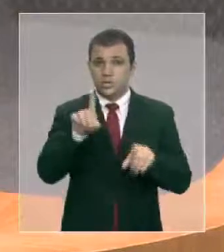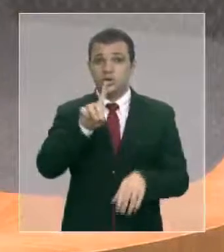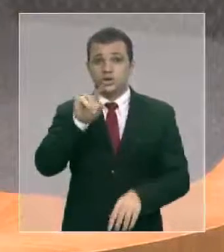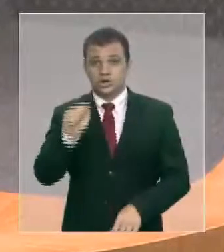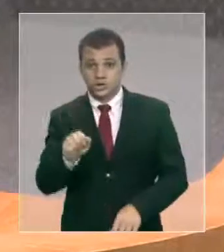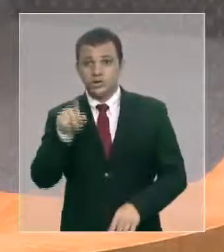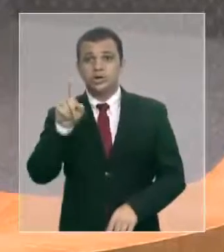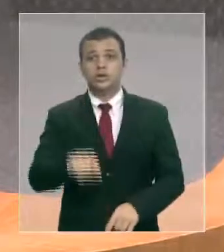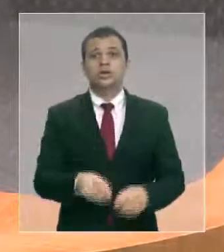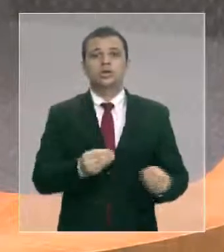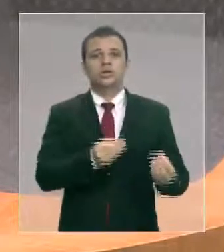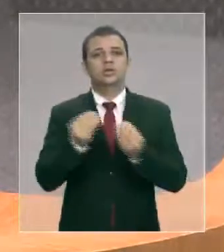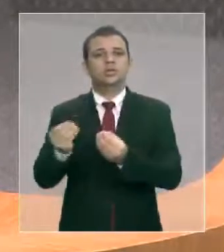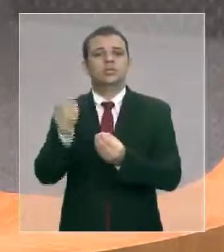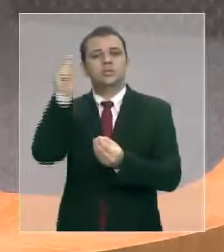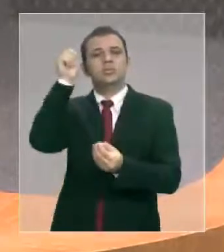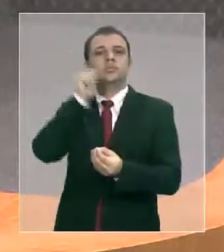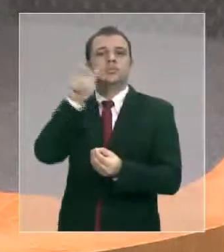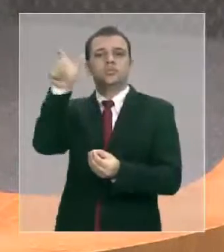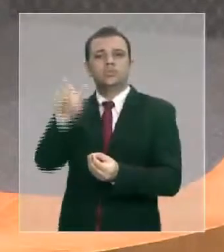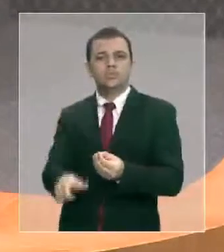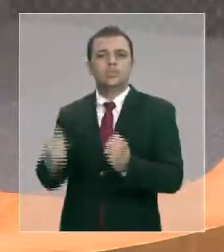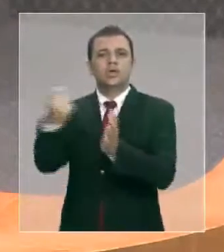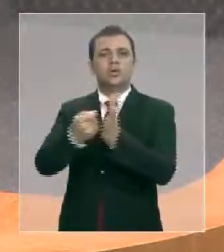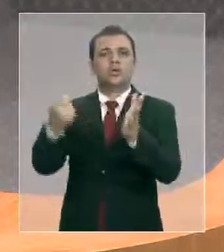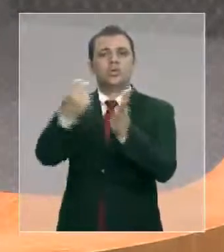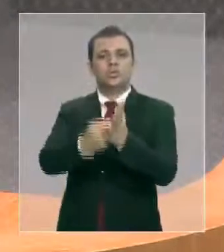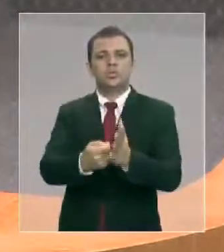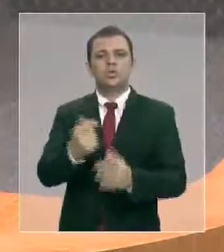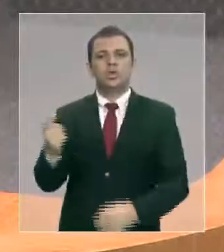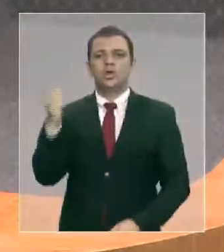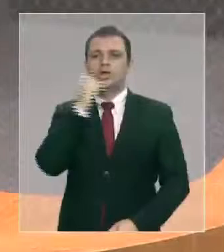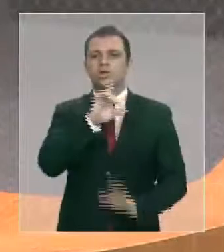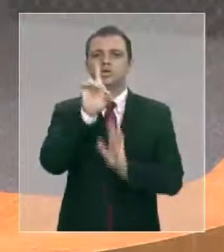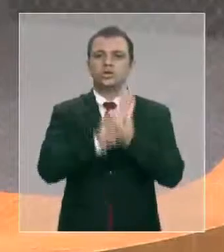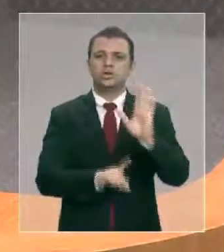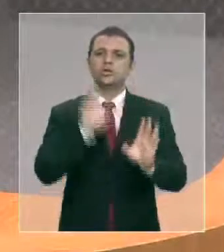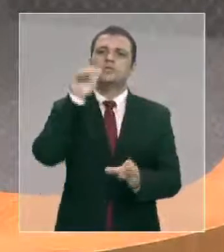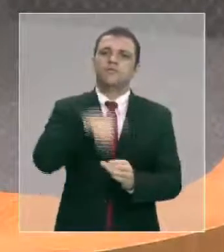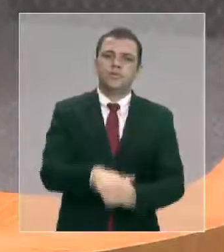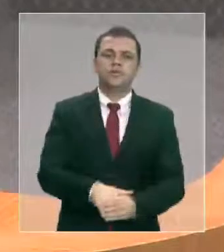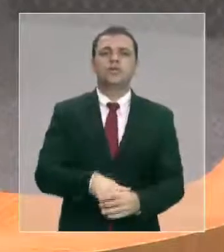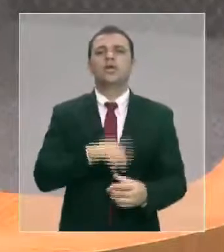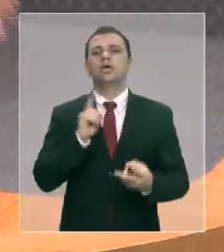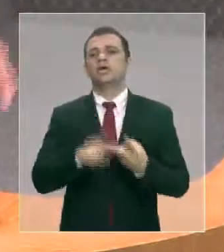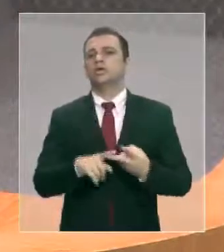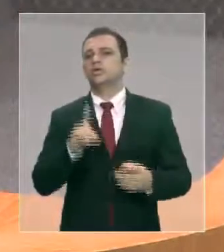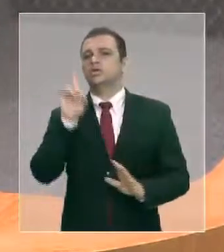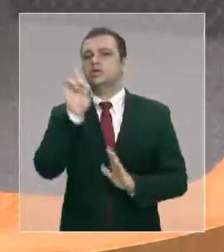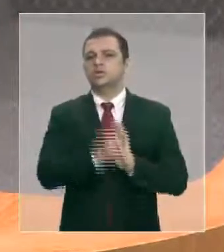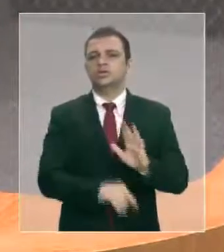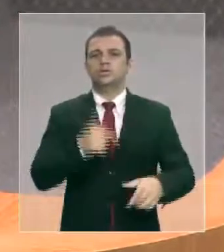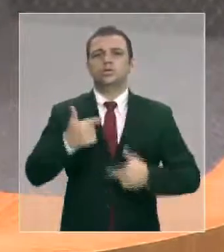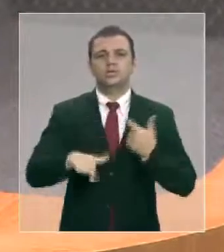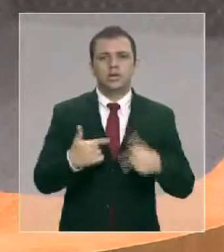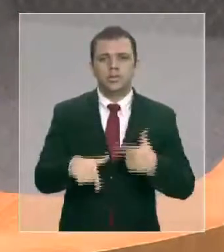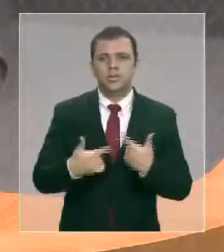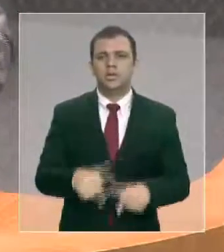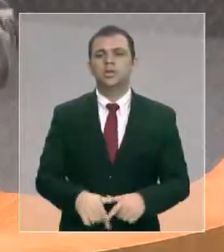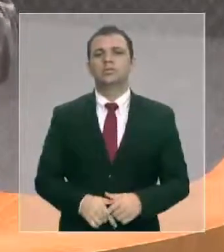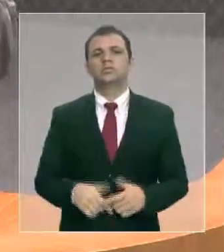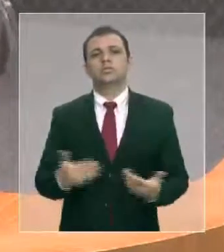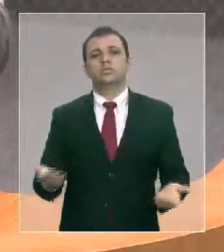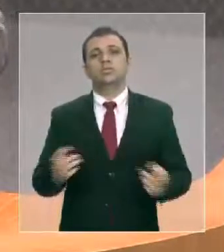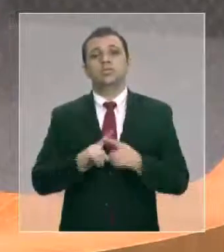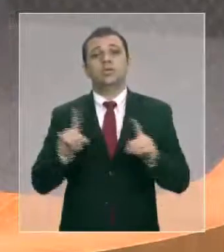à luta feminina, à luta das mulheres que conquistaram o direito a voto, que conquistaram o direito ao trabalho, que infelizmente